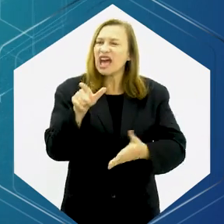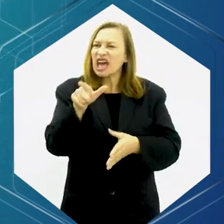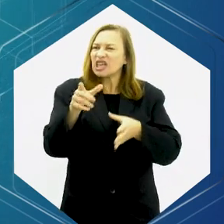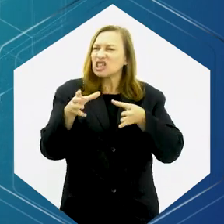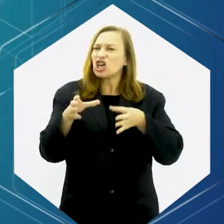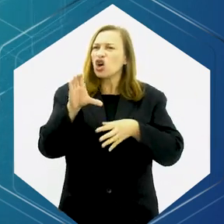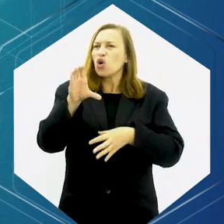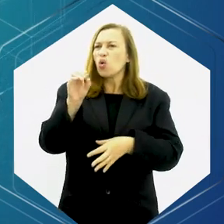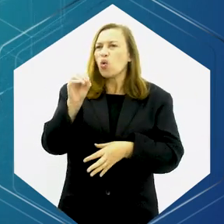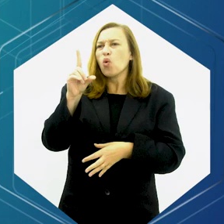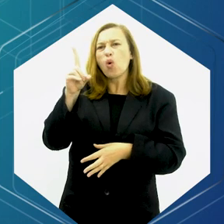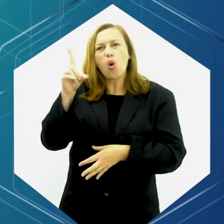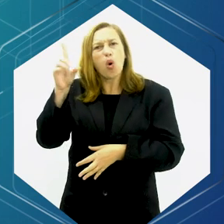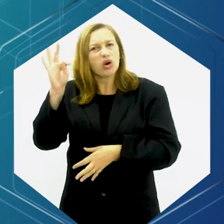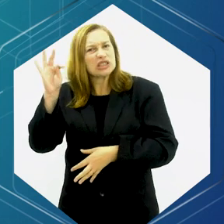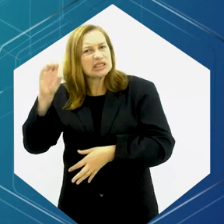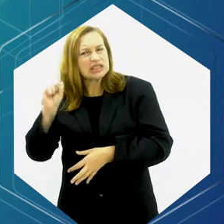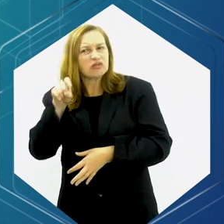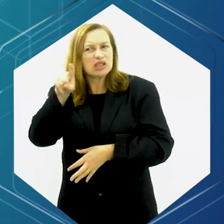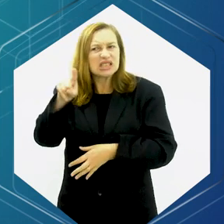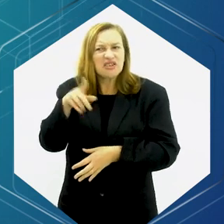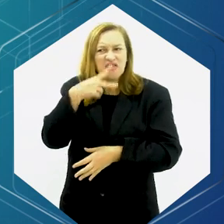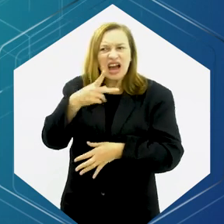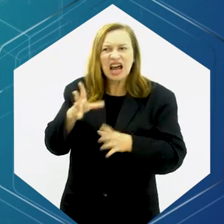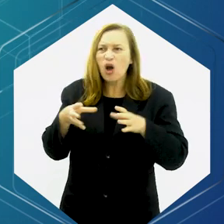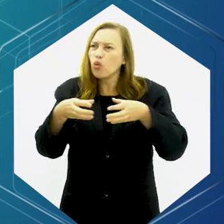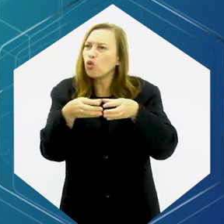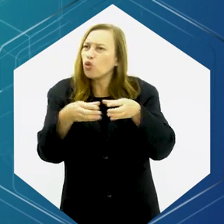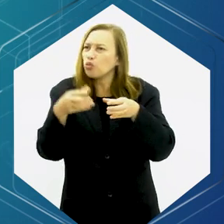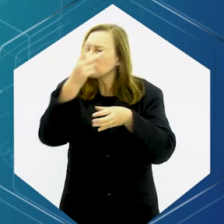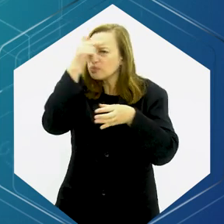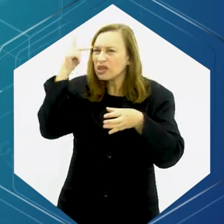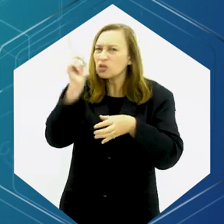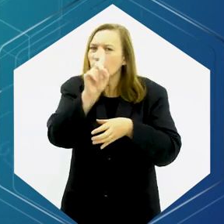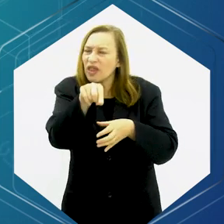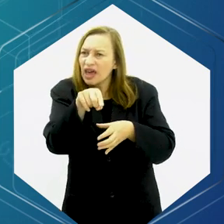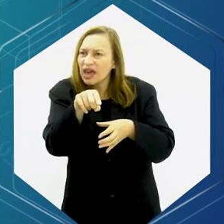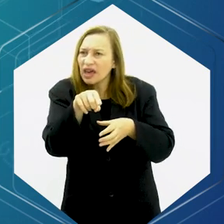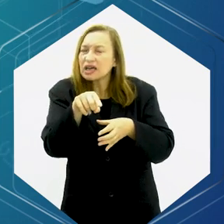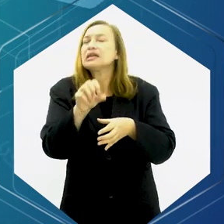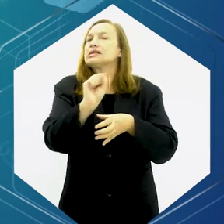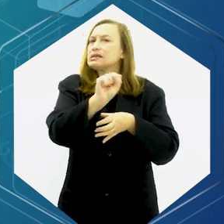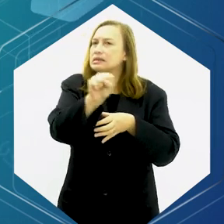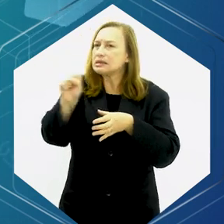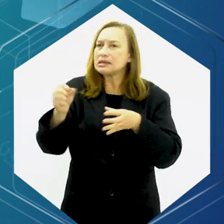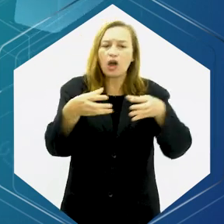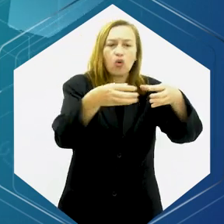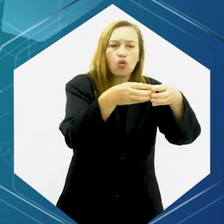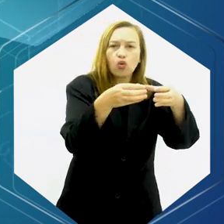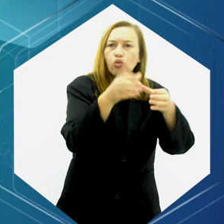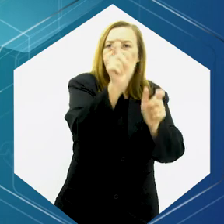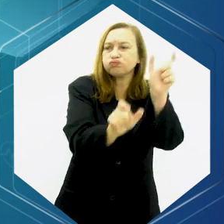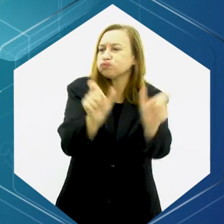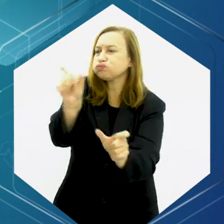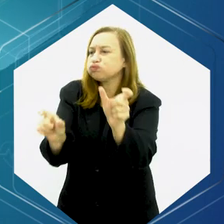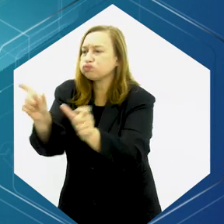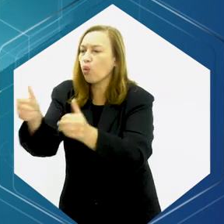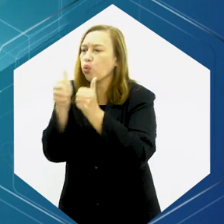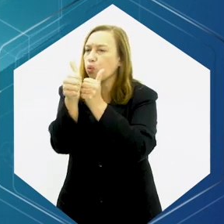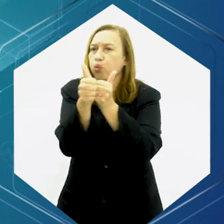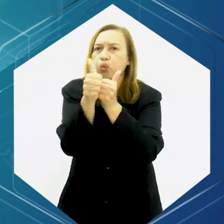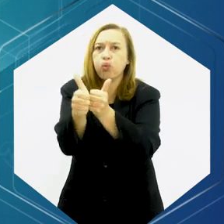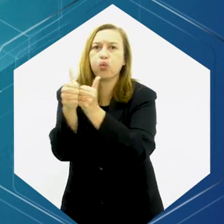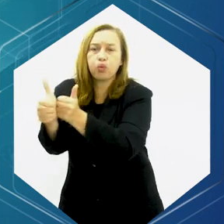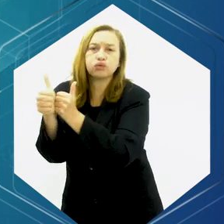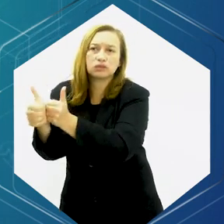aí esse c desculpa te interromper Carolina esse courte você diz é um grupo de pessoas né para quem tá assistindo a gente entender isso essa corte seria esse